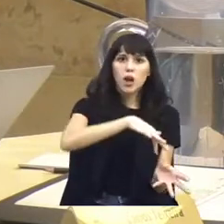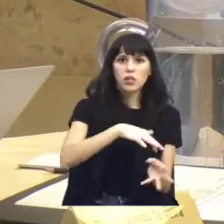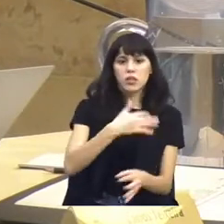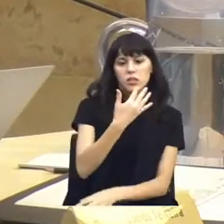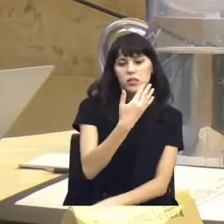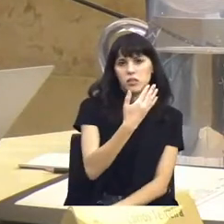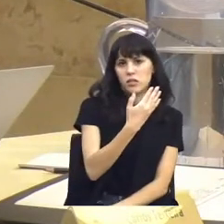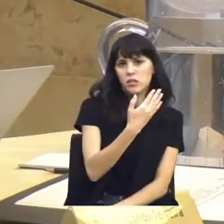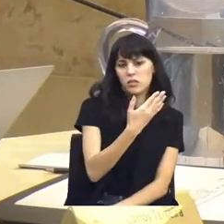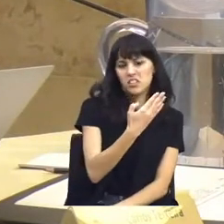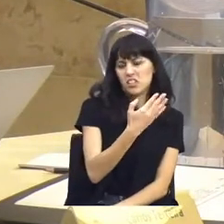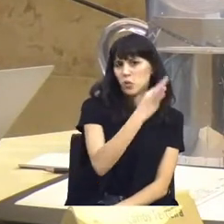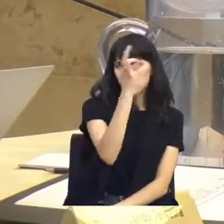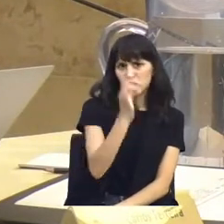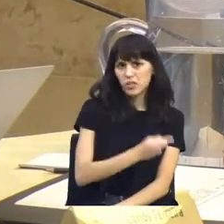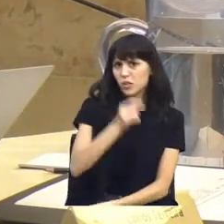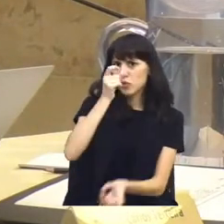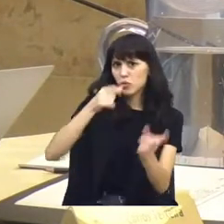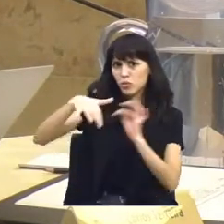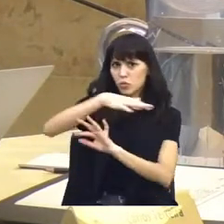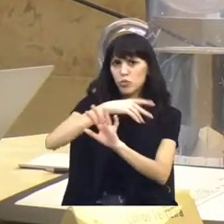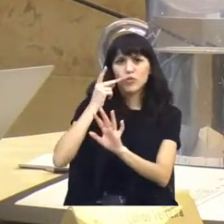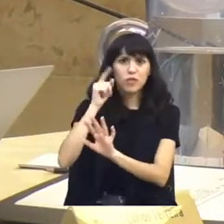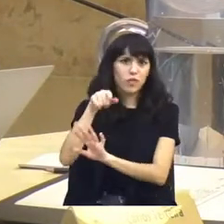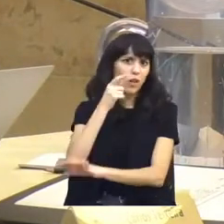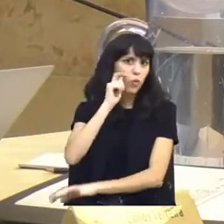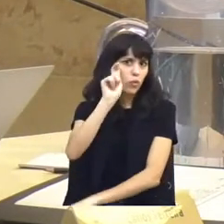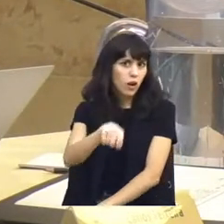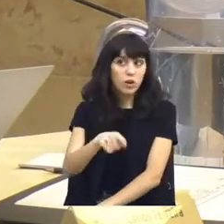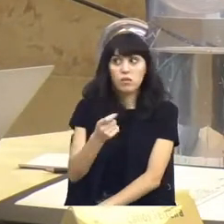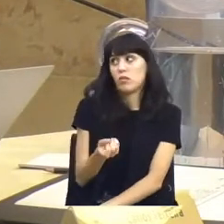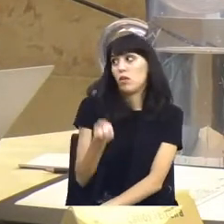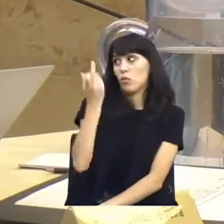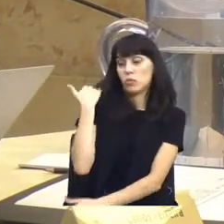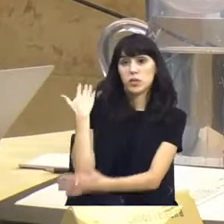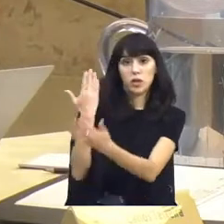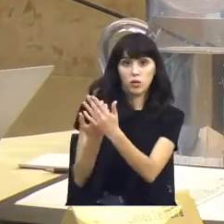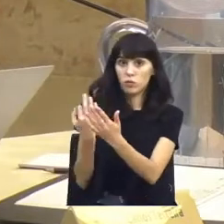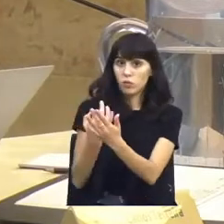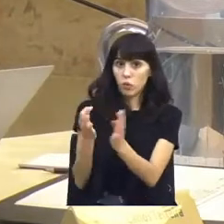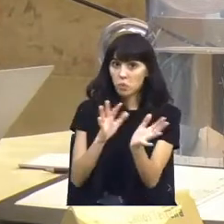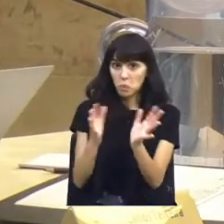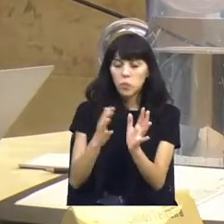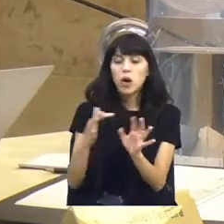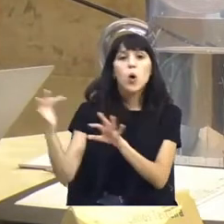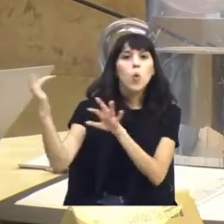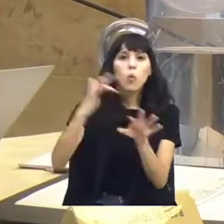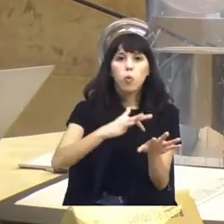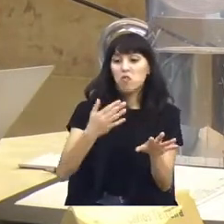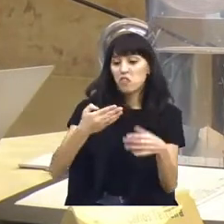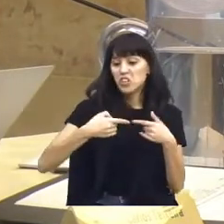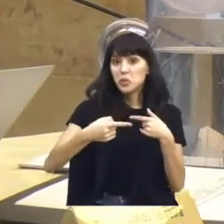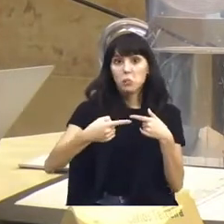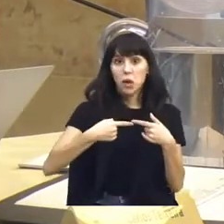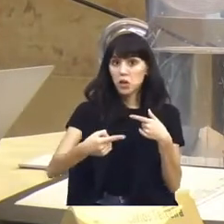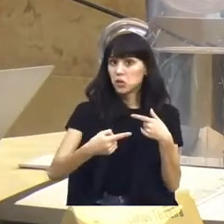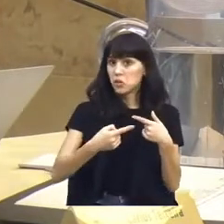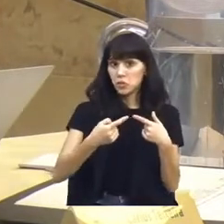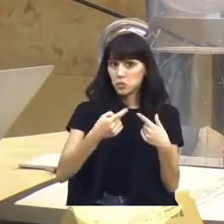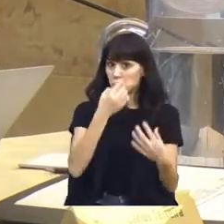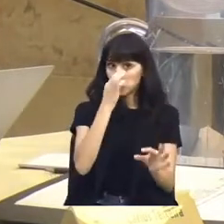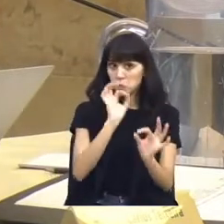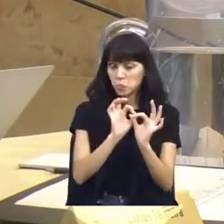o equivalente a 17% da população que eu creio na tinha até o ano passado e isto tudo no espaço de algumas semanas